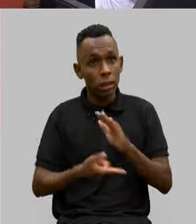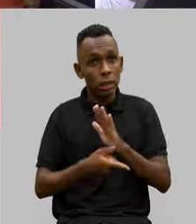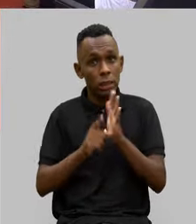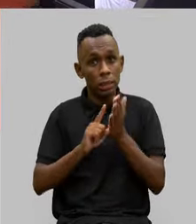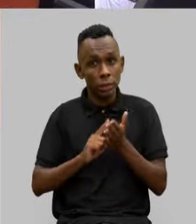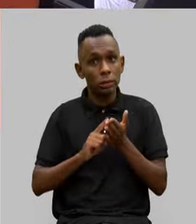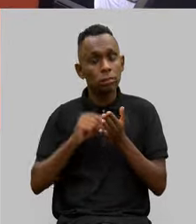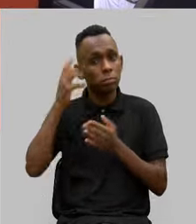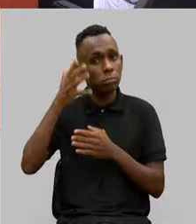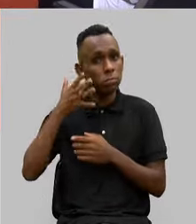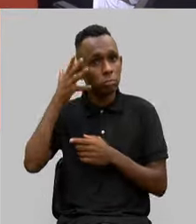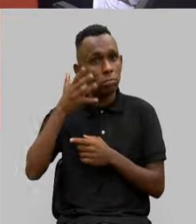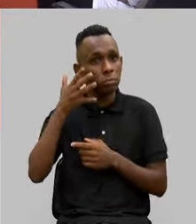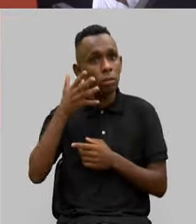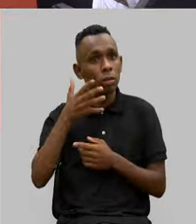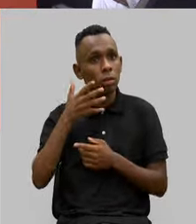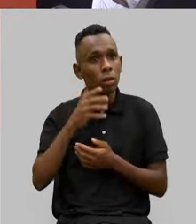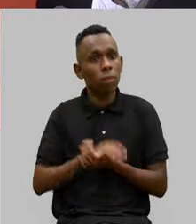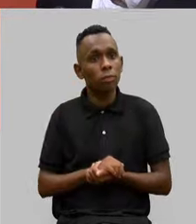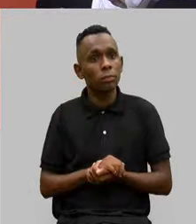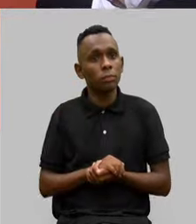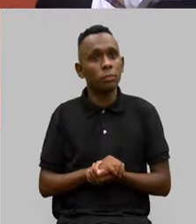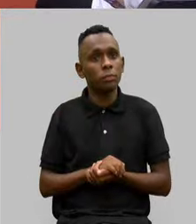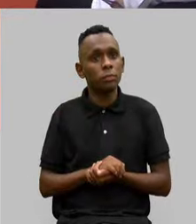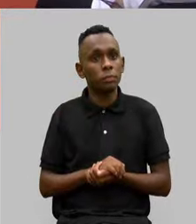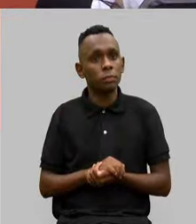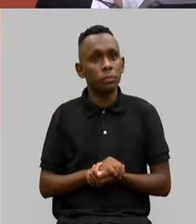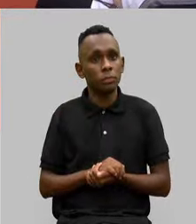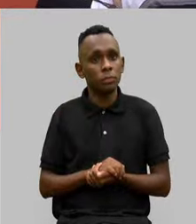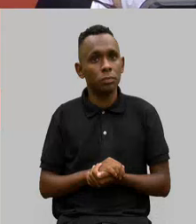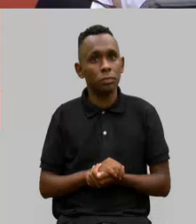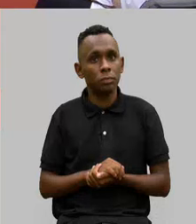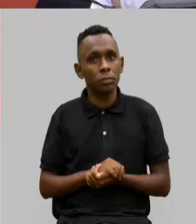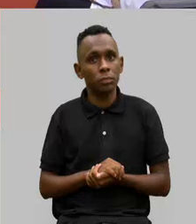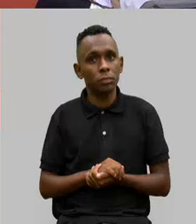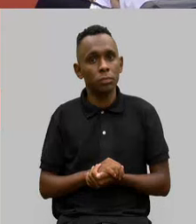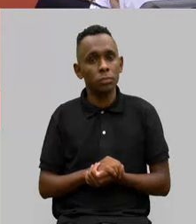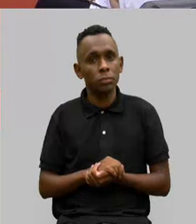a palavra a deputada Andreia de